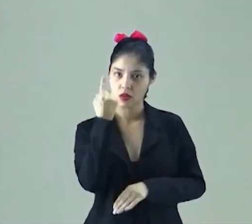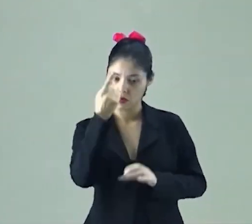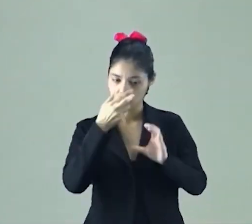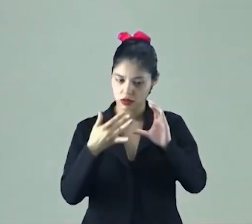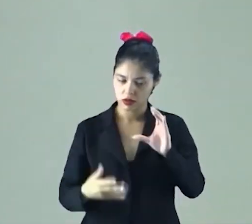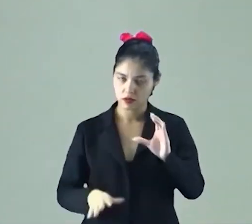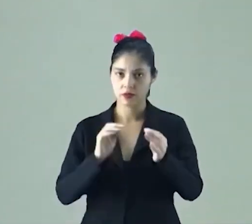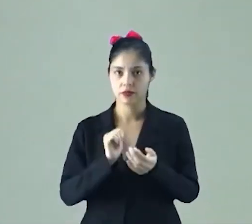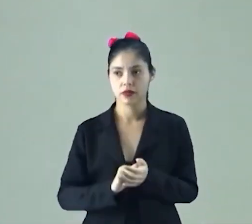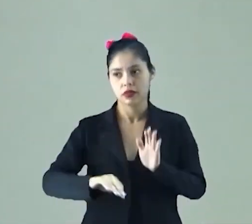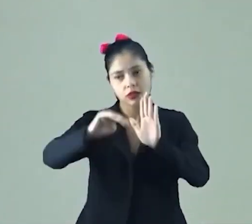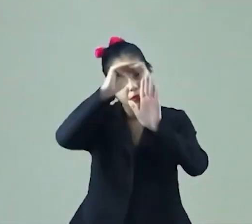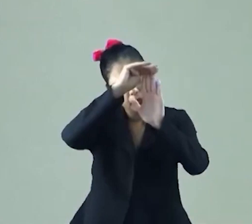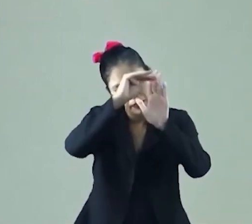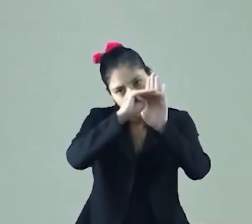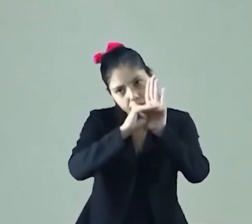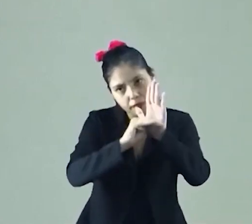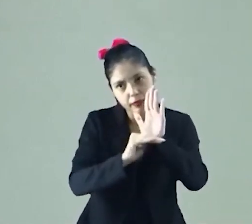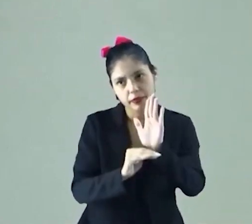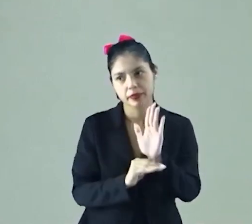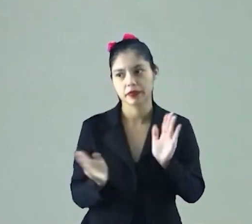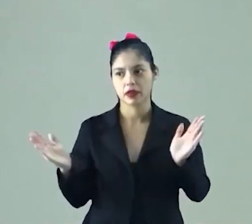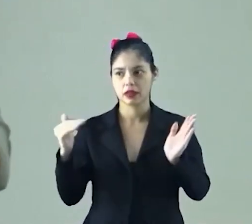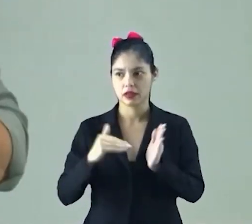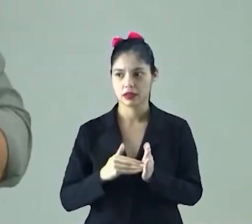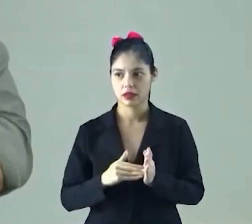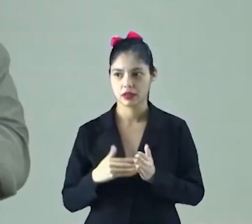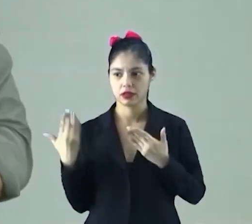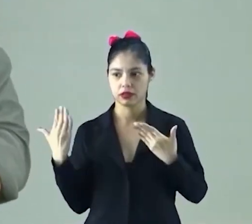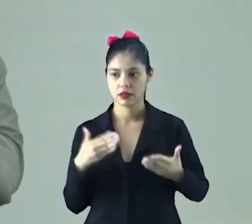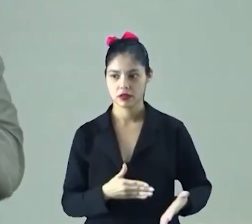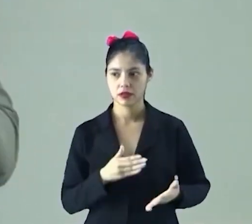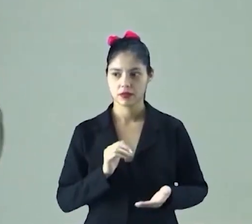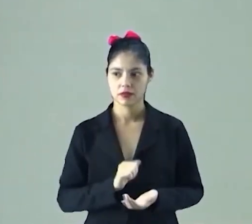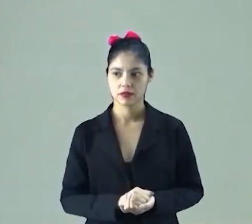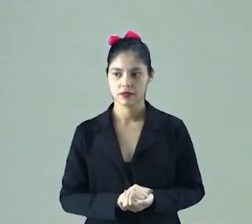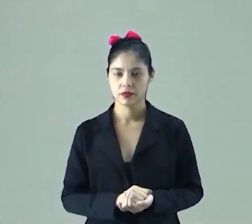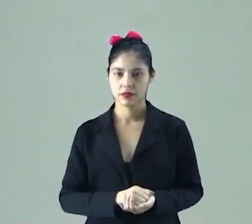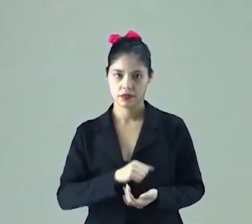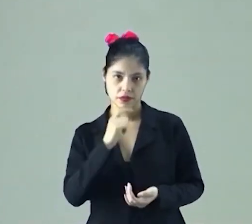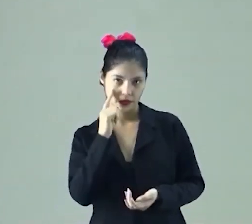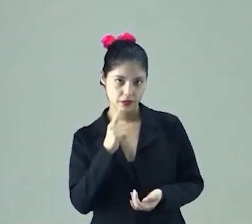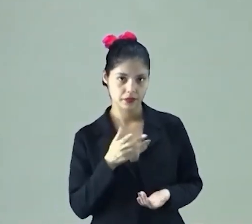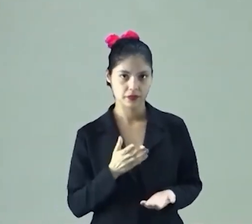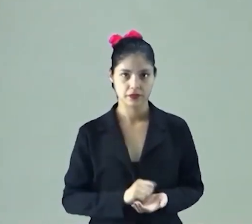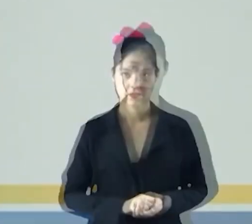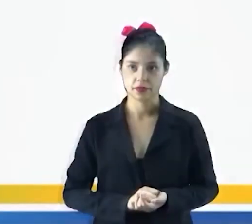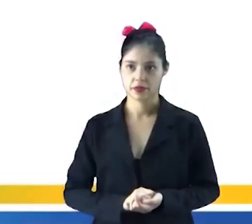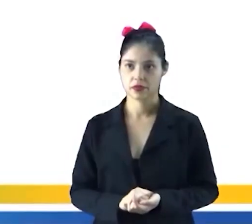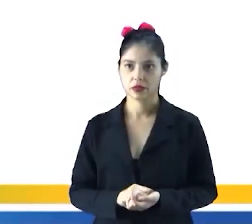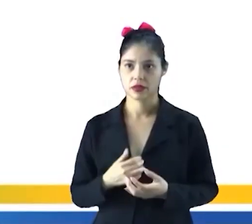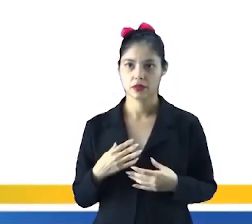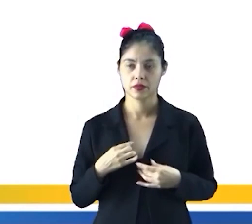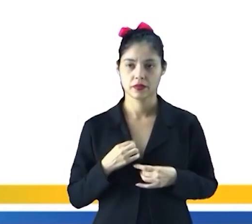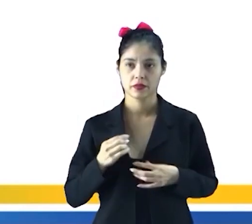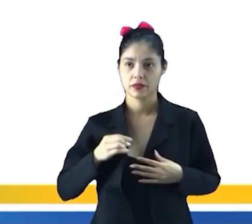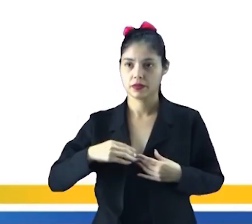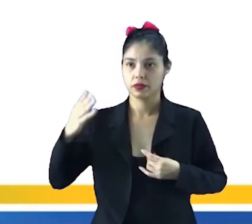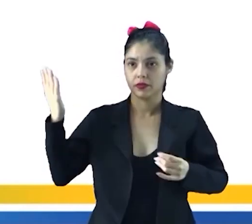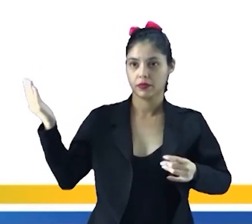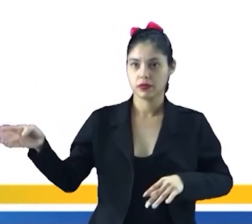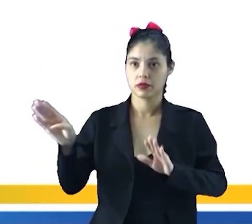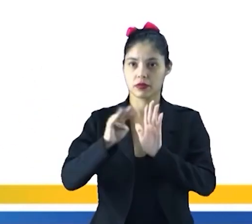espécie, ele vai acessando cada subitem desse até chegar no menor nível, que é a espécie. Também trago aqui